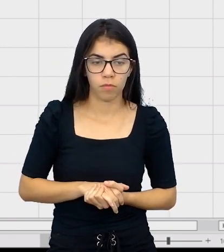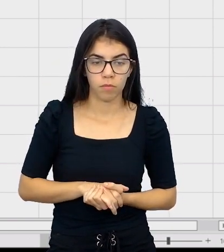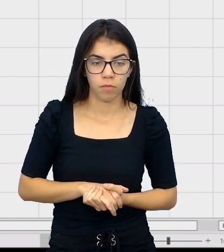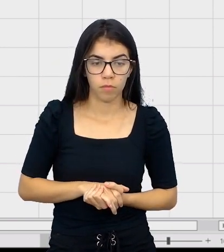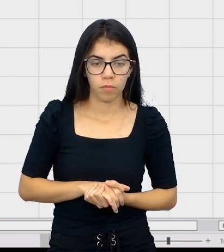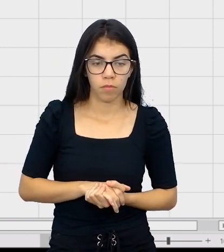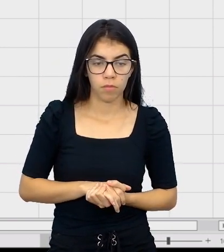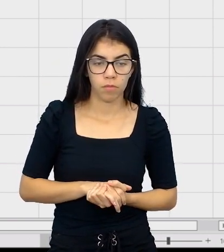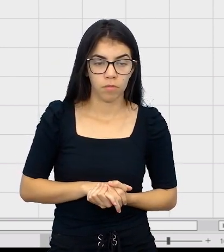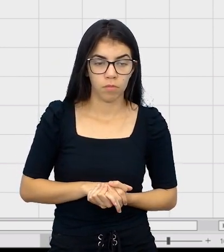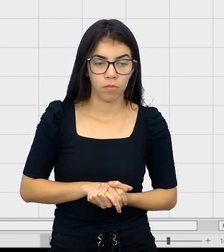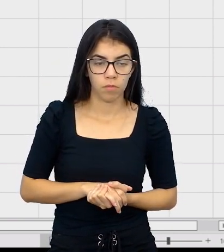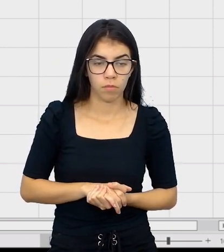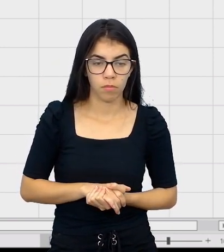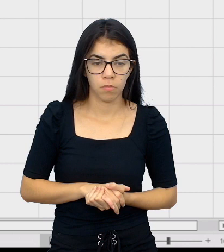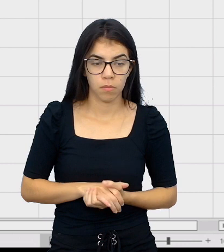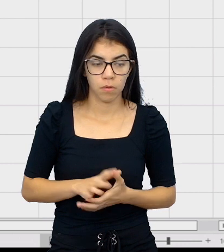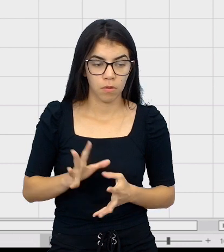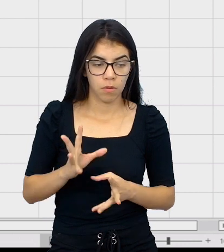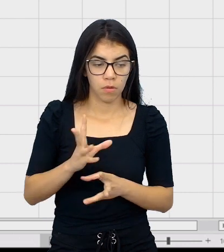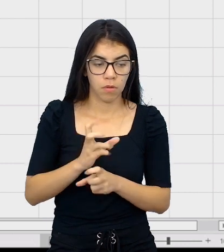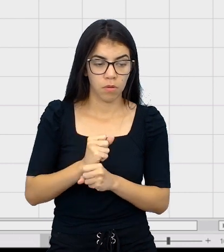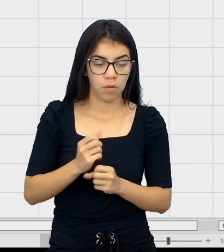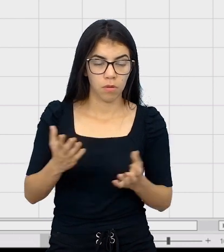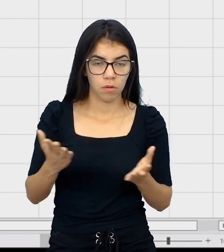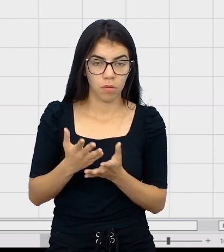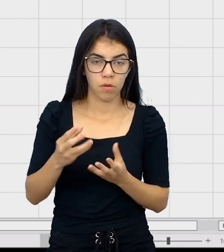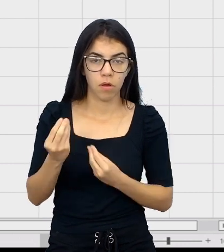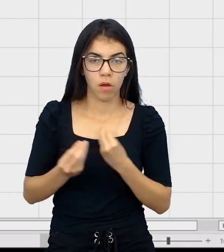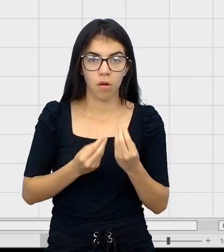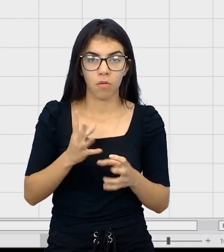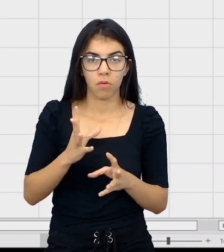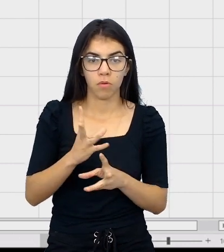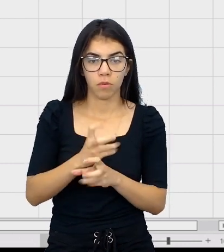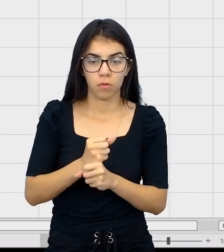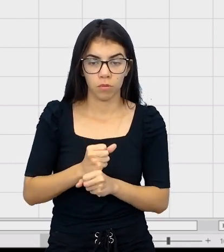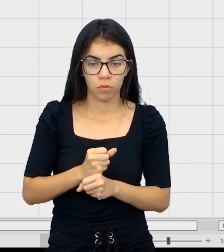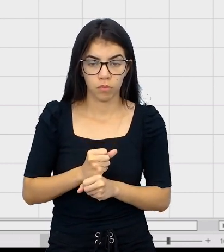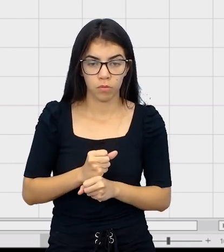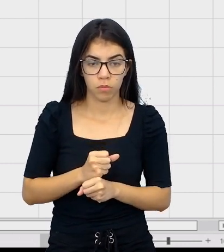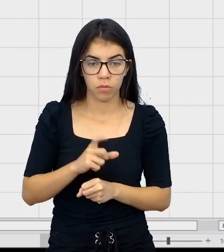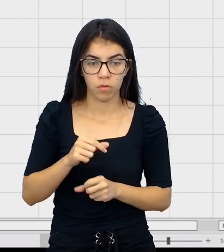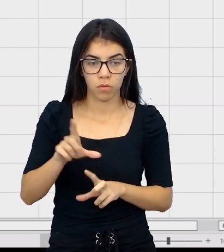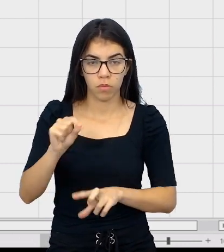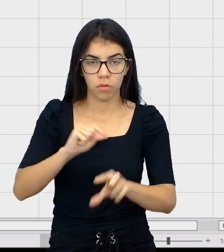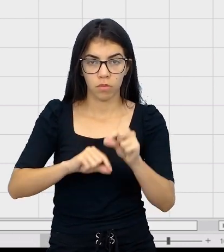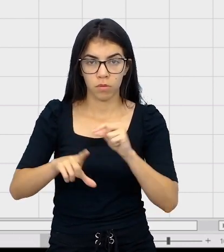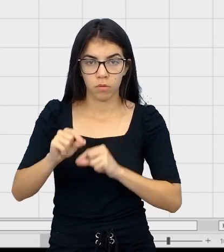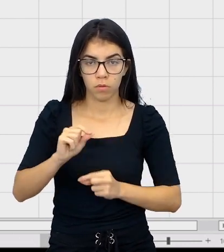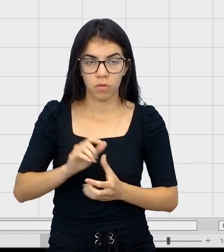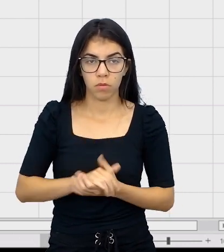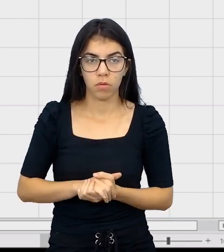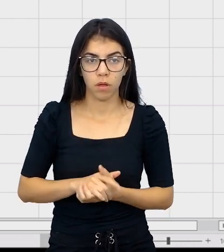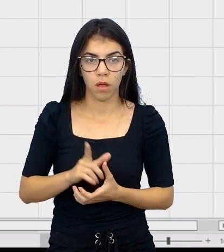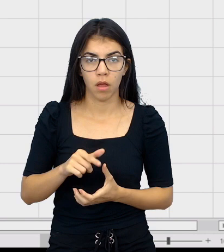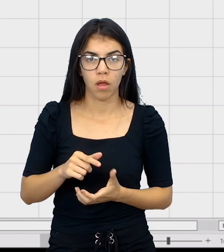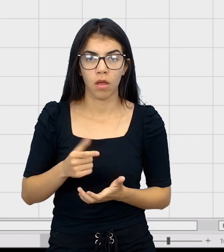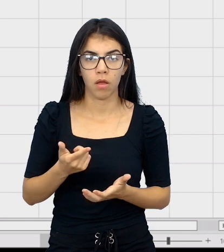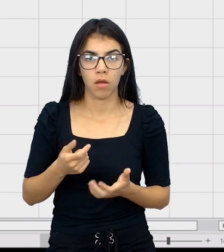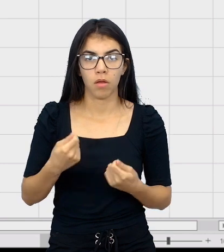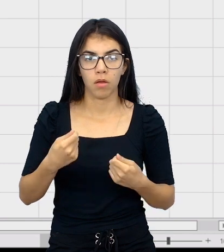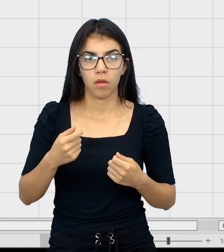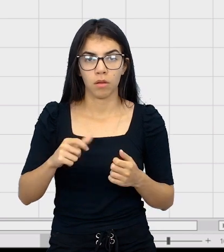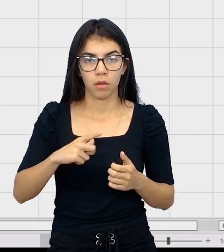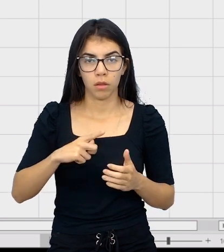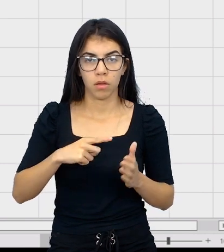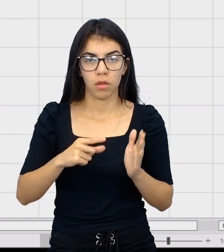bom. Osmar, eu quero fazer a soma já. Posso fazer a soma? Pode, ué. Como que a gente faz a soma? Entendeu? Vai selecionar também. Vou selecionar, mas eu tenho um botão certo pra soma, ó.